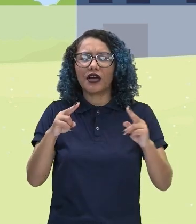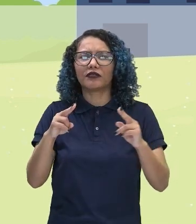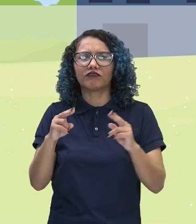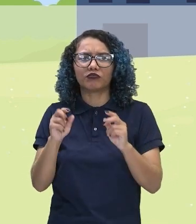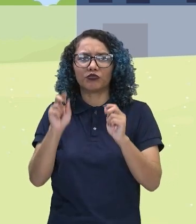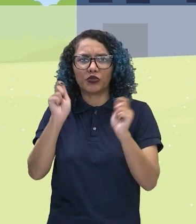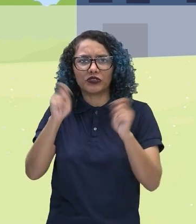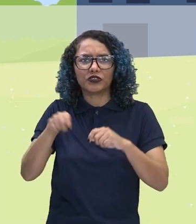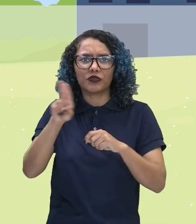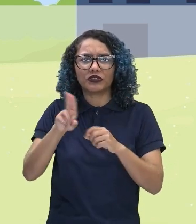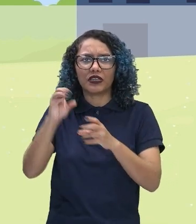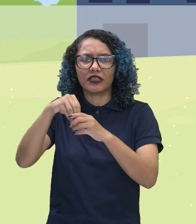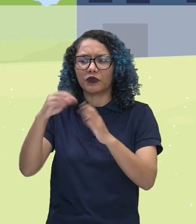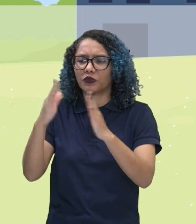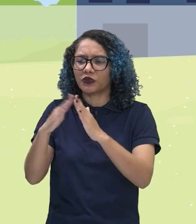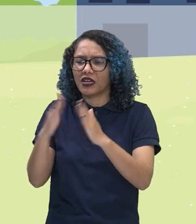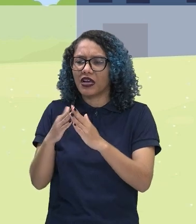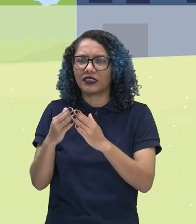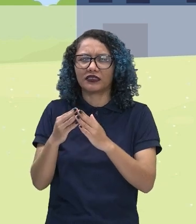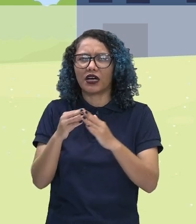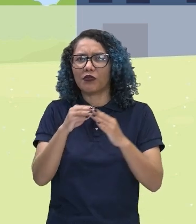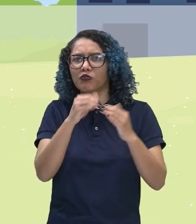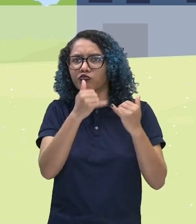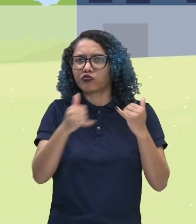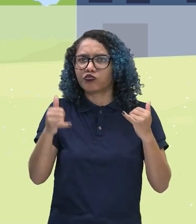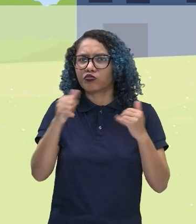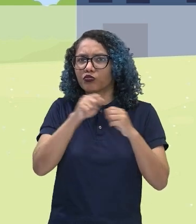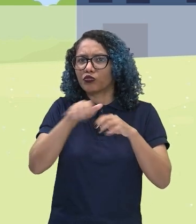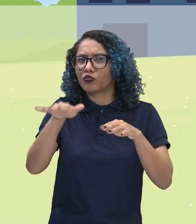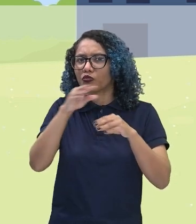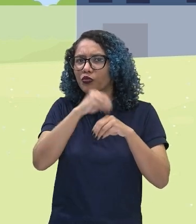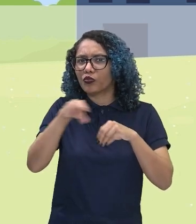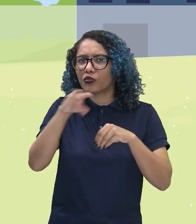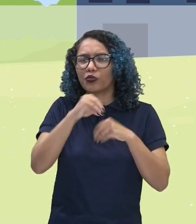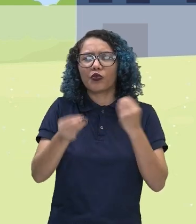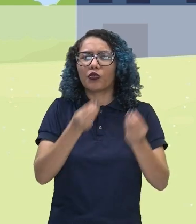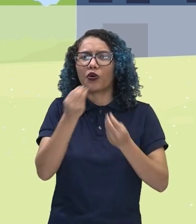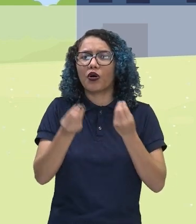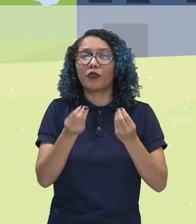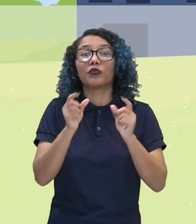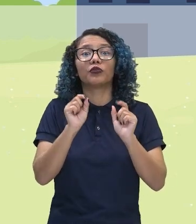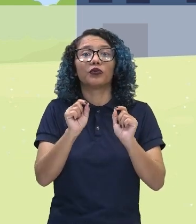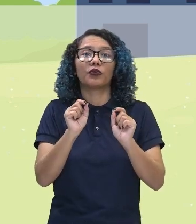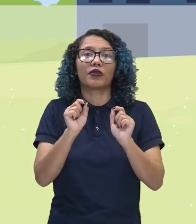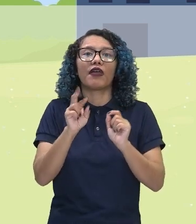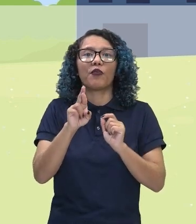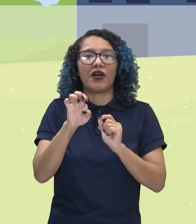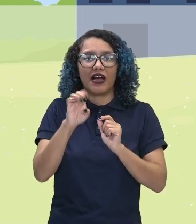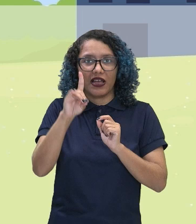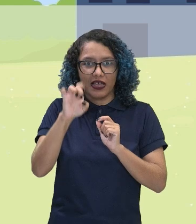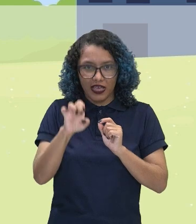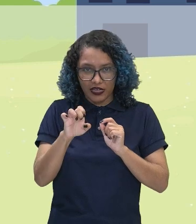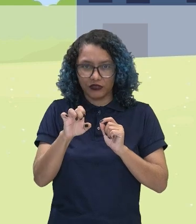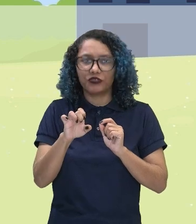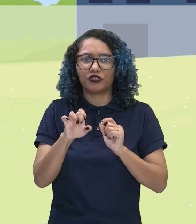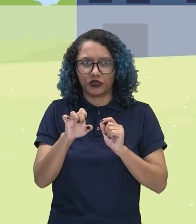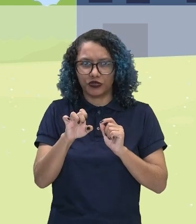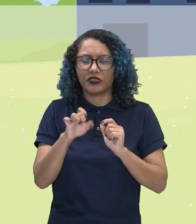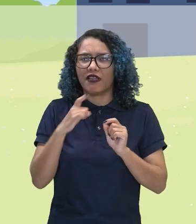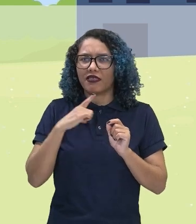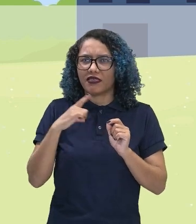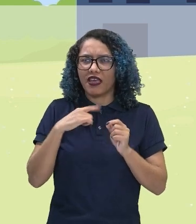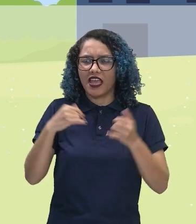casas. Bom, a resposta é que a energia elétrica ela vem através de uma rede de distribuição que é formada por linhas